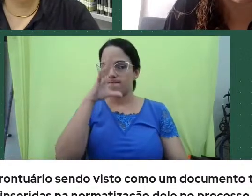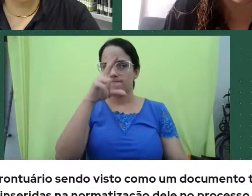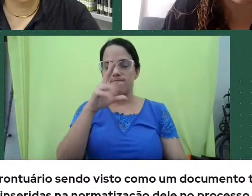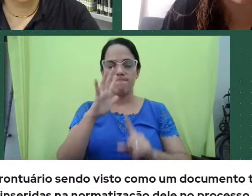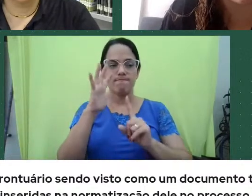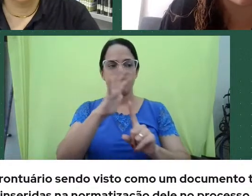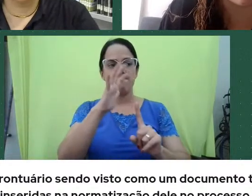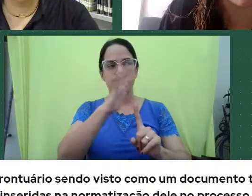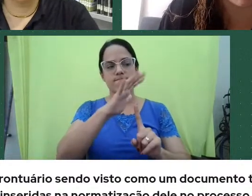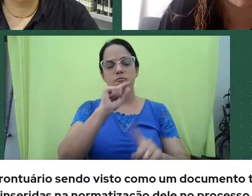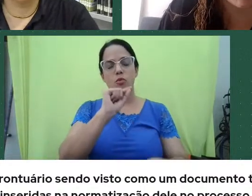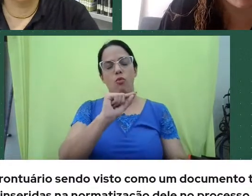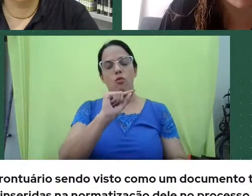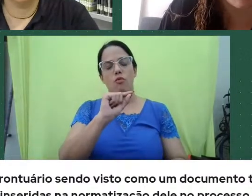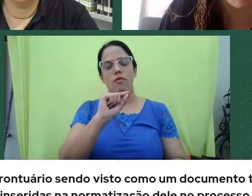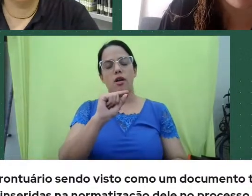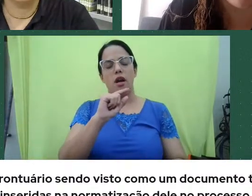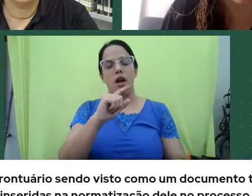a garantir